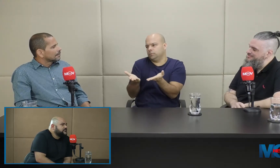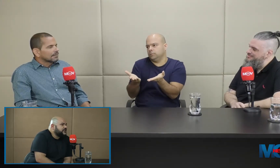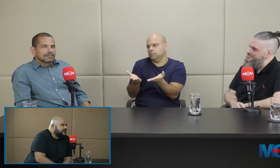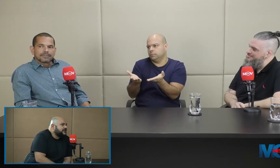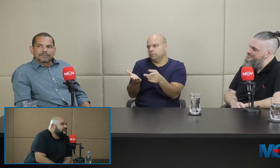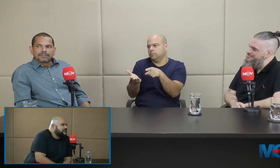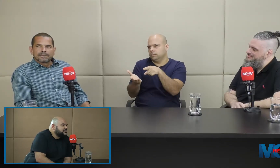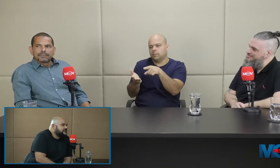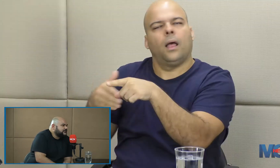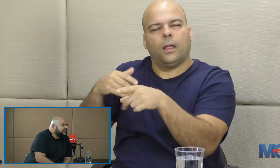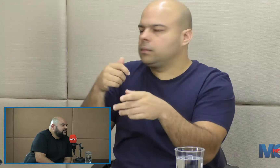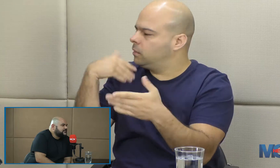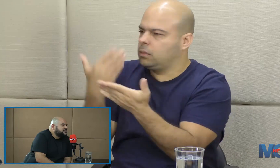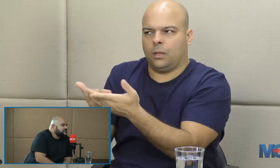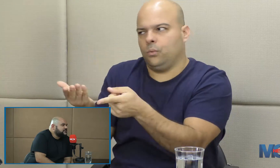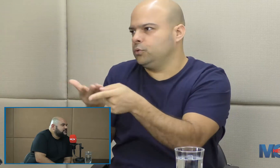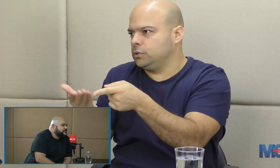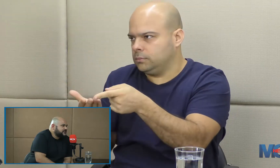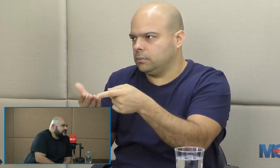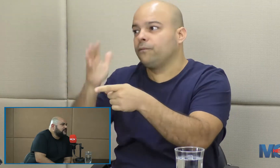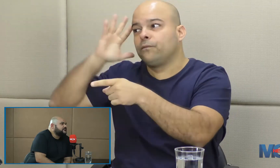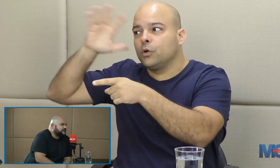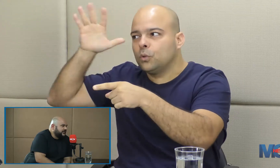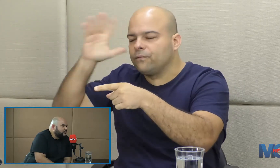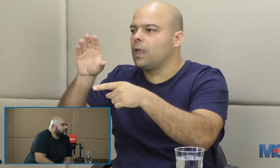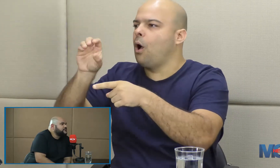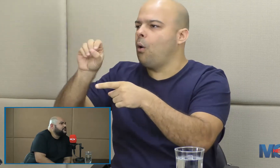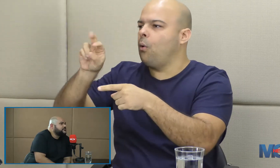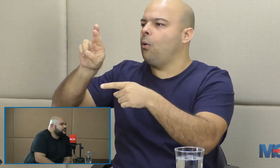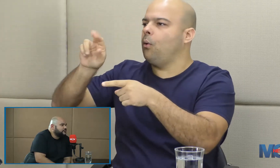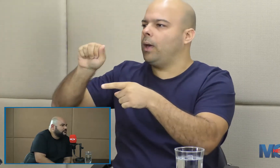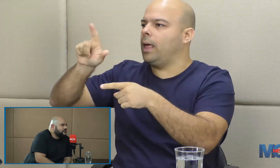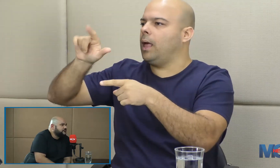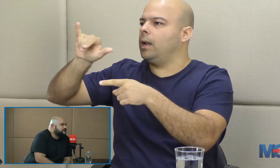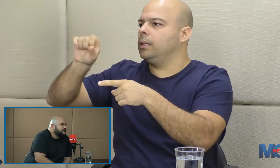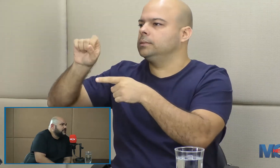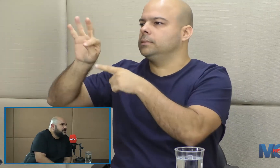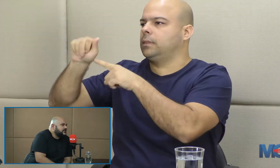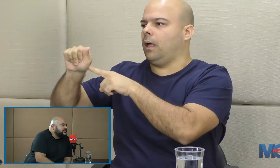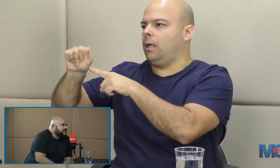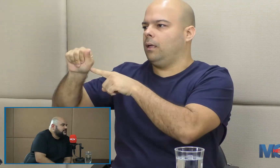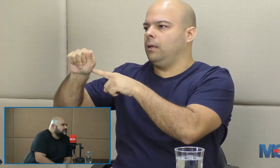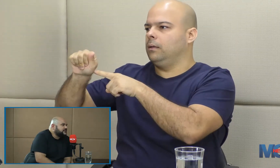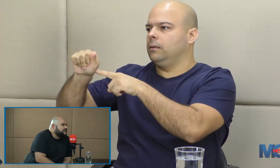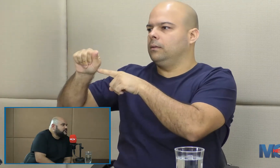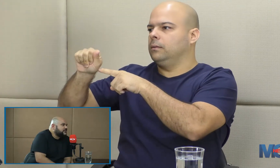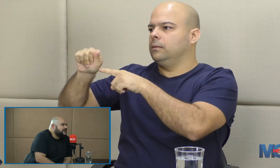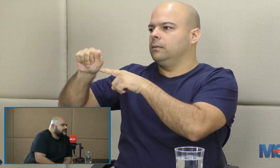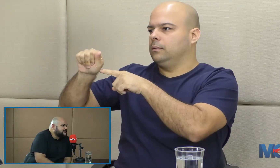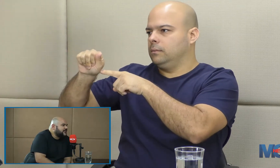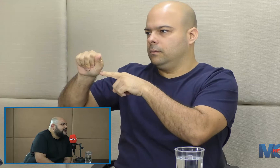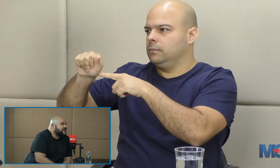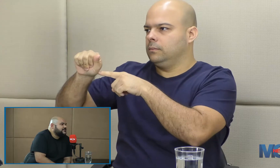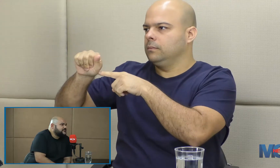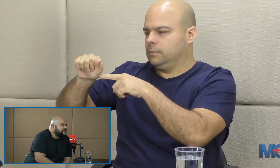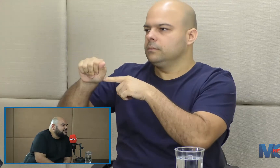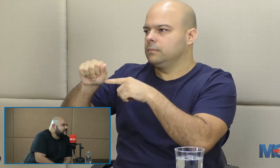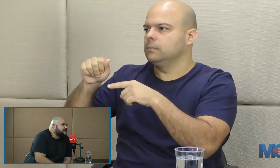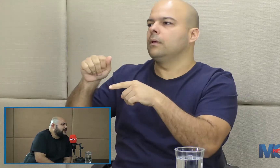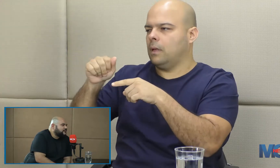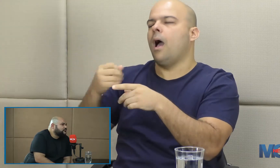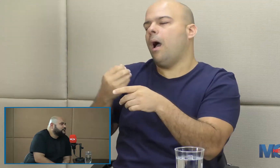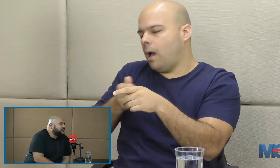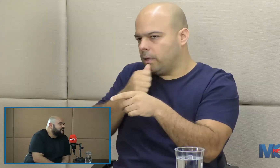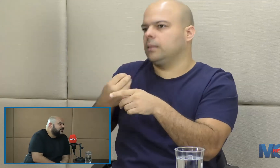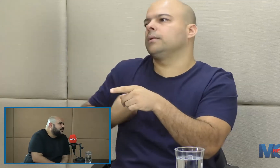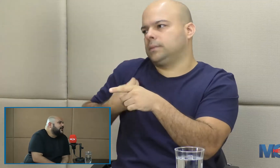Então até hoje ainda tem esse tipo de pensamento, até hoje continua. Essa questão de oralizar, de